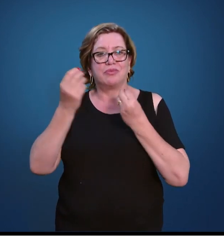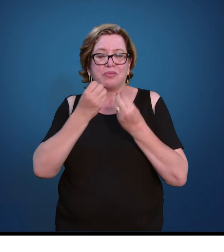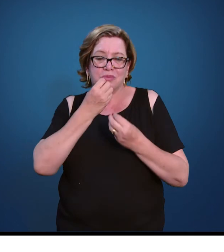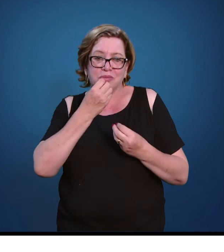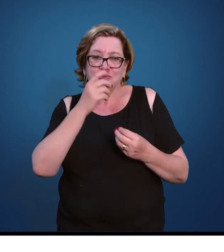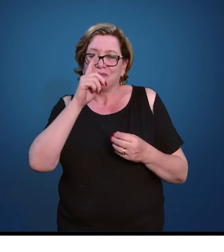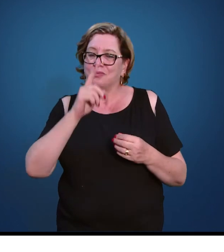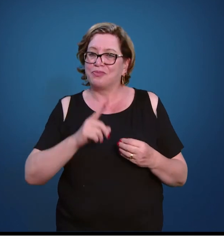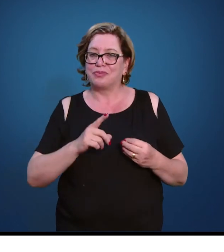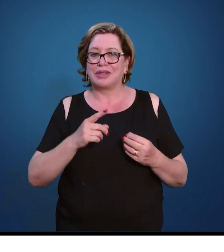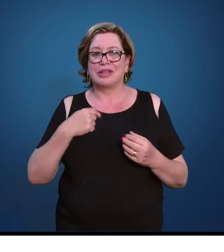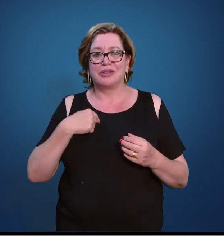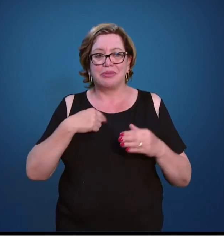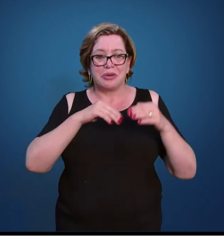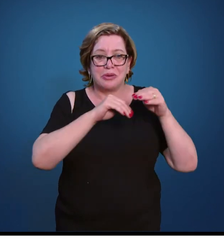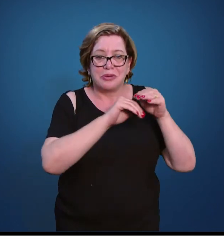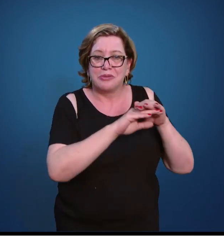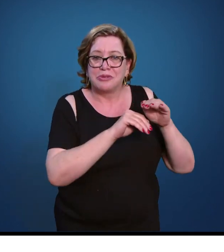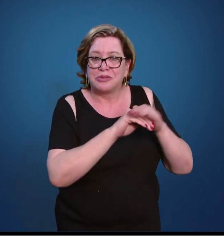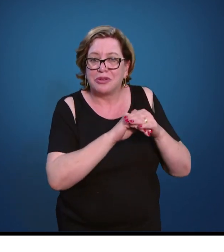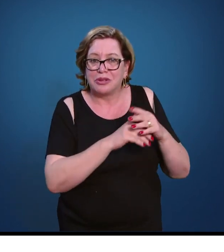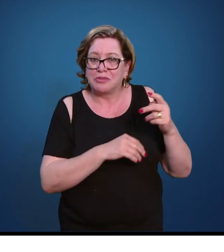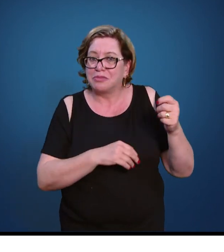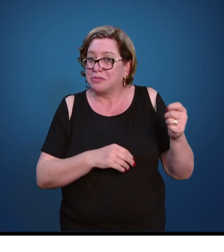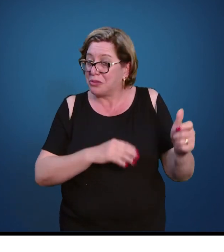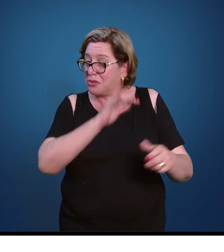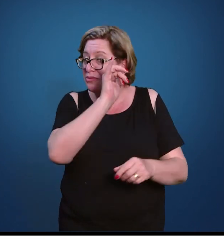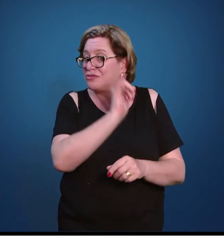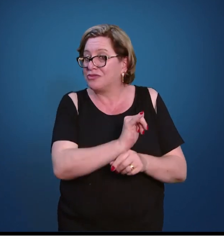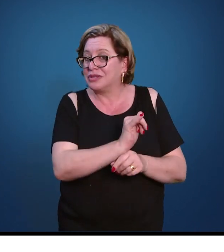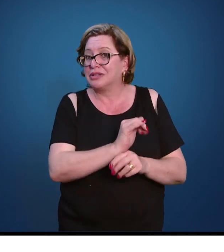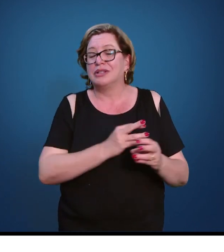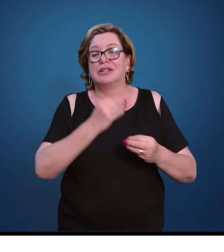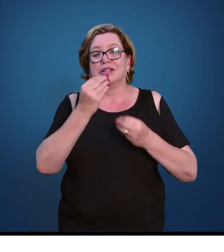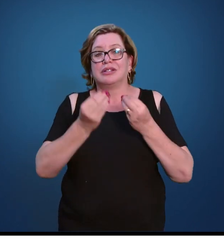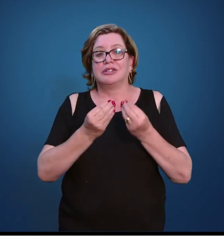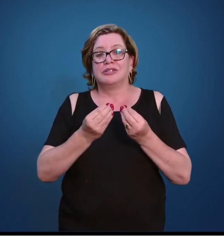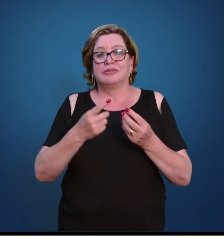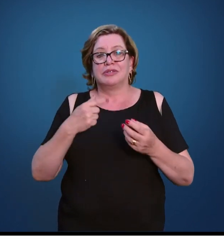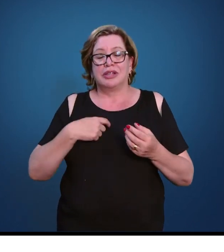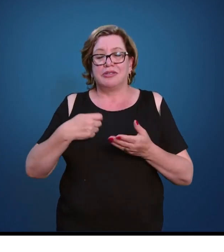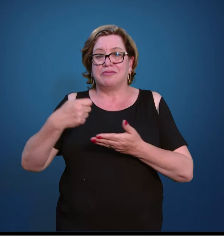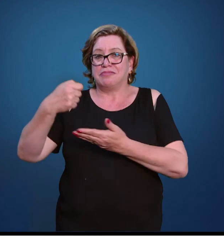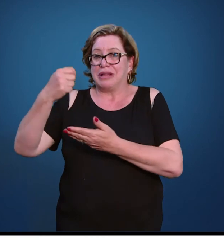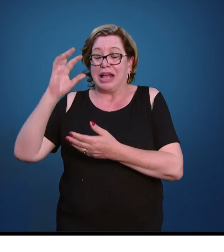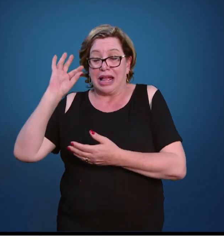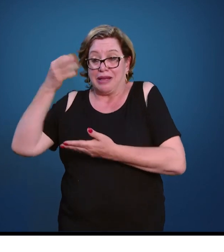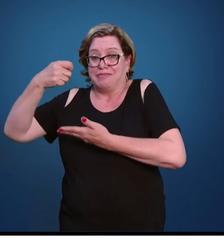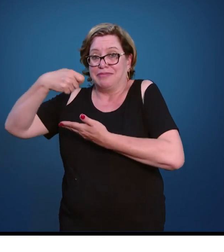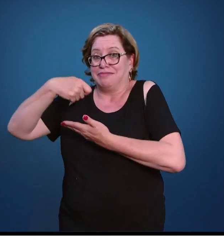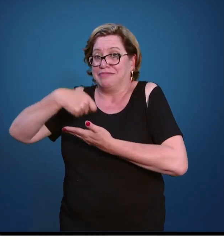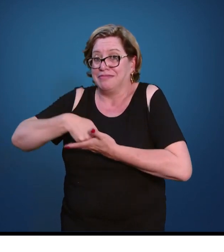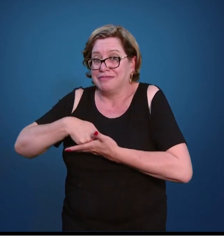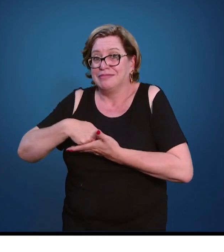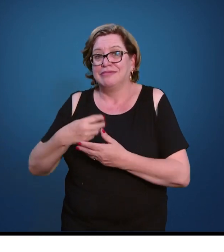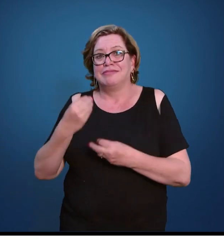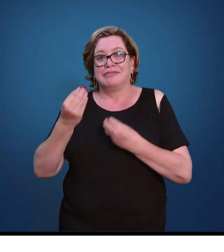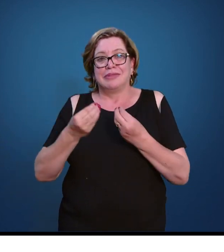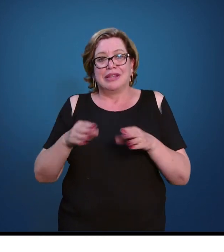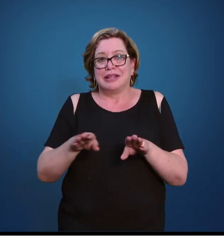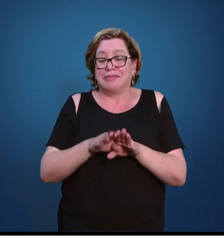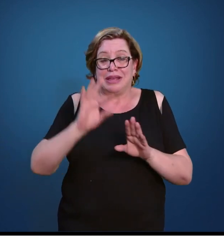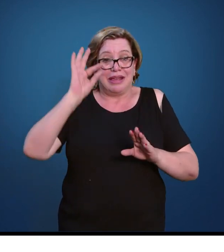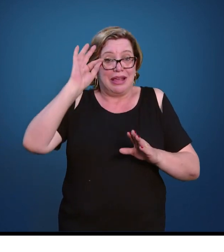quê? Que o meu estoque ficasse muito pouco tempo na empresa, eu recebesse rapidamente dos meus clientes